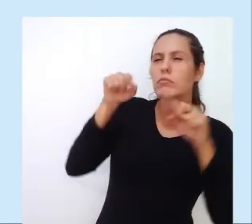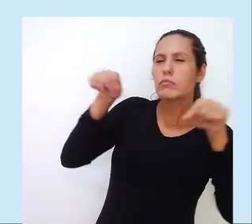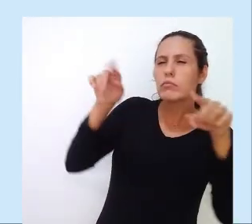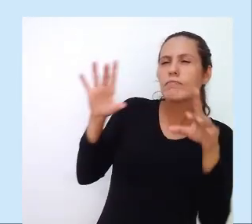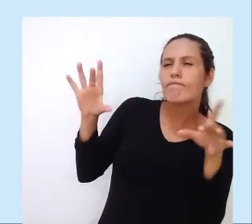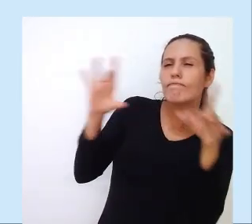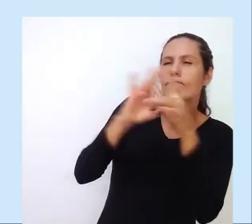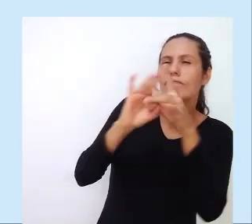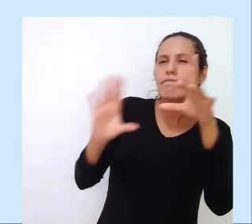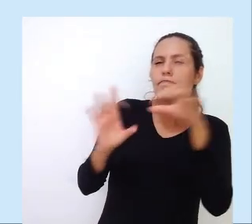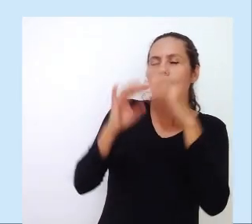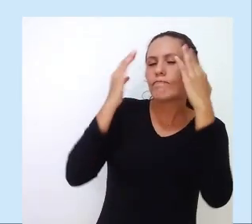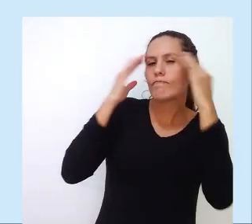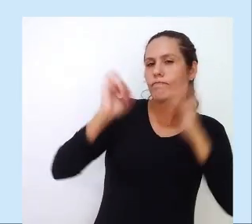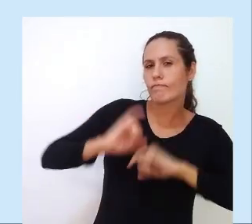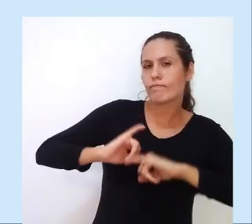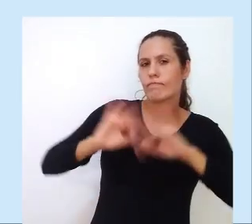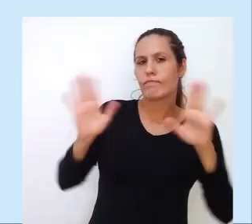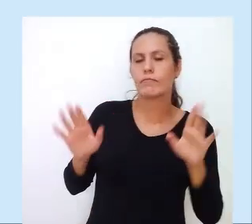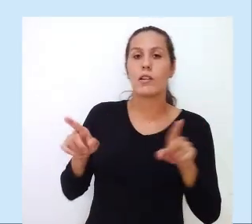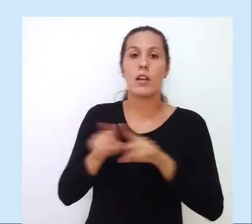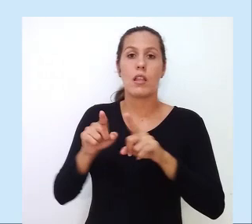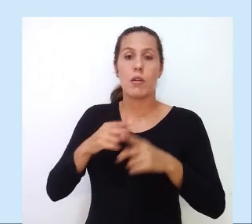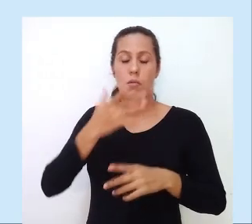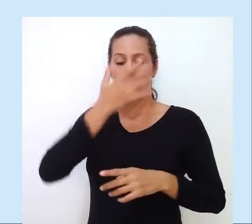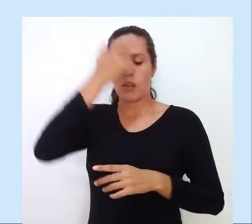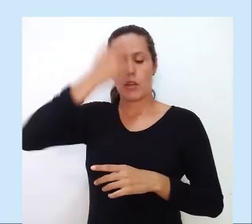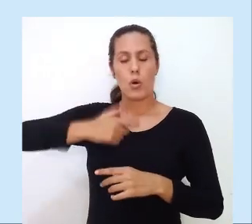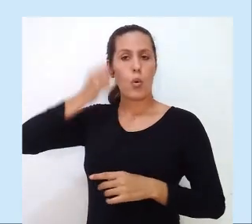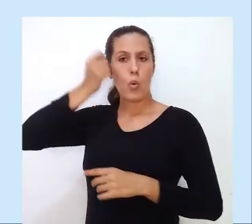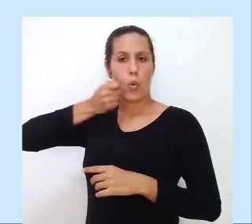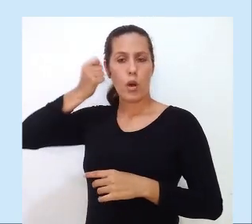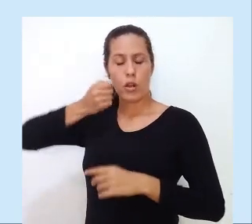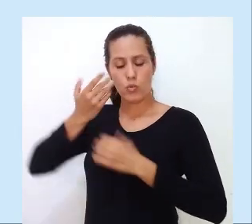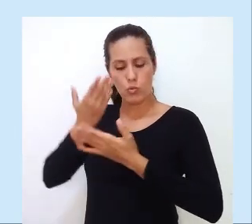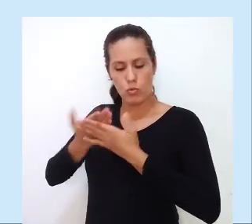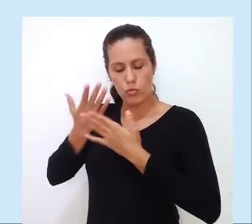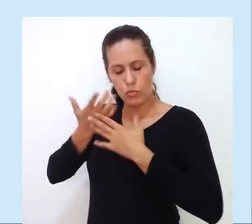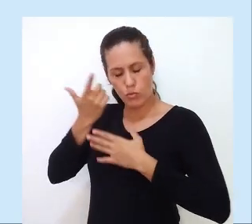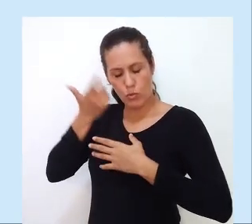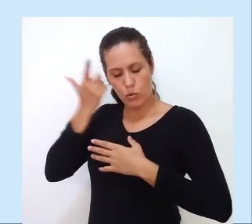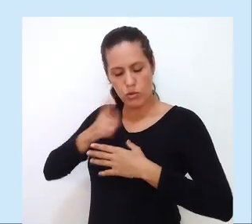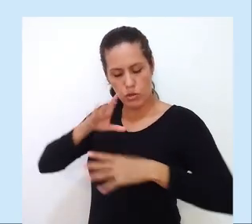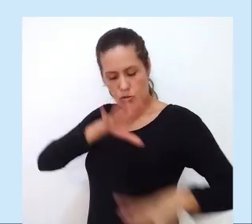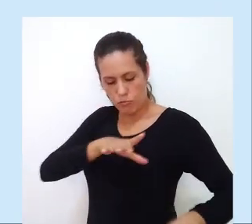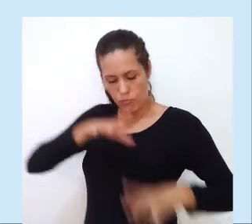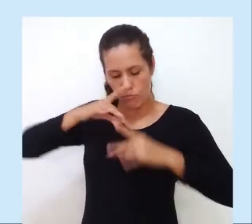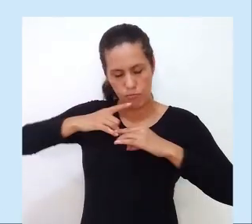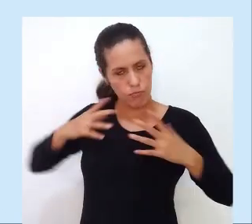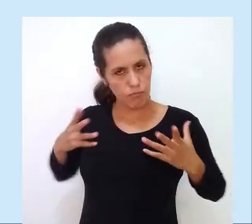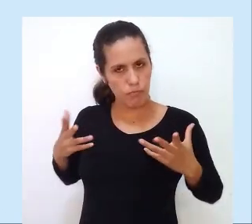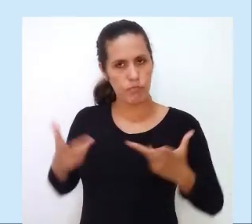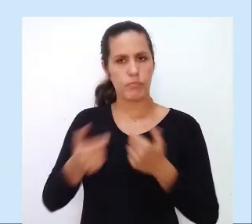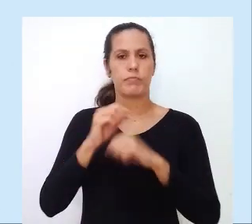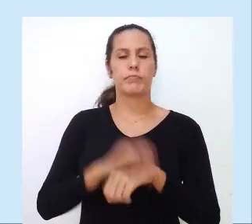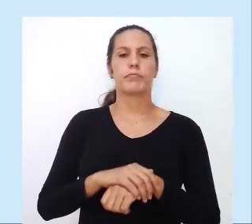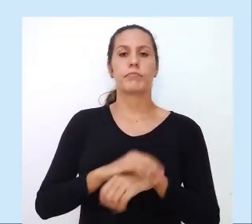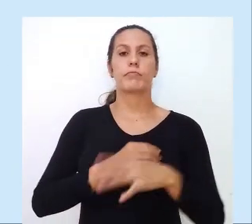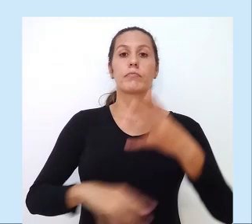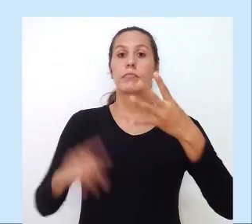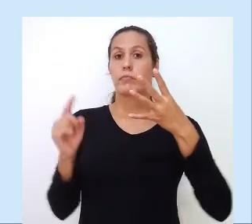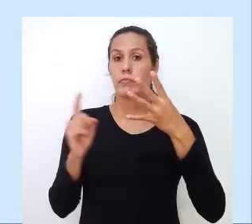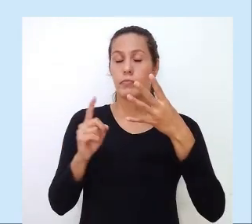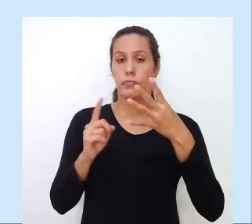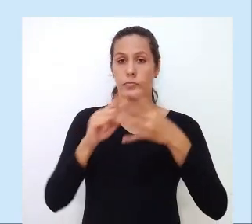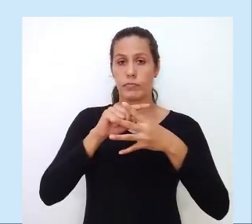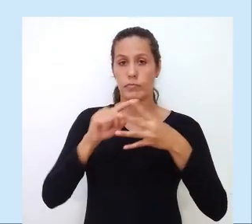personagem e como elemento de estudo para o ator compor a sua interpretação. E nós temos aí,